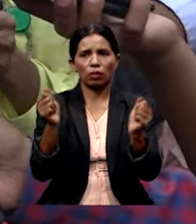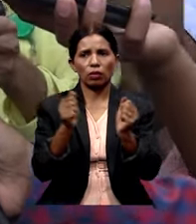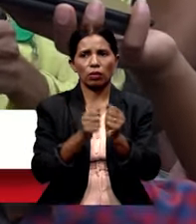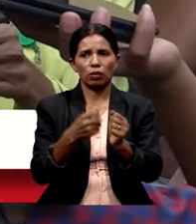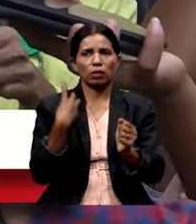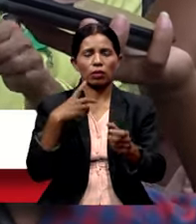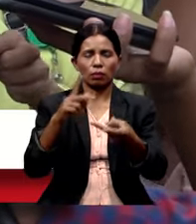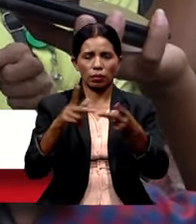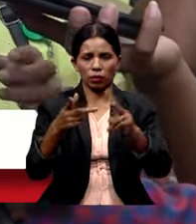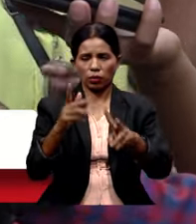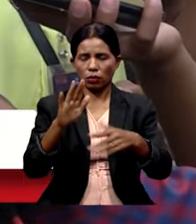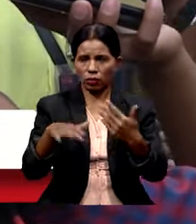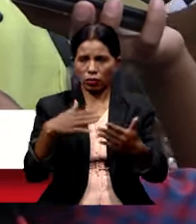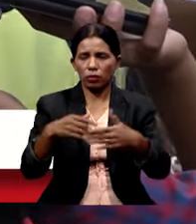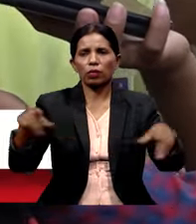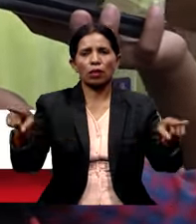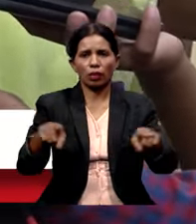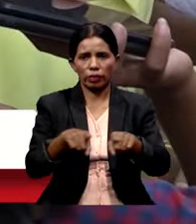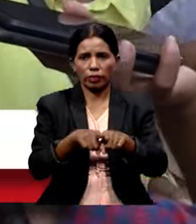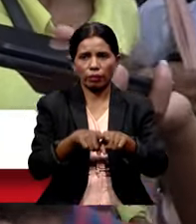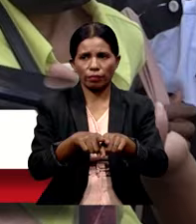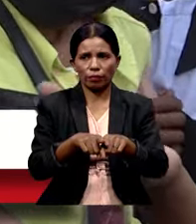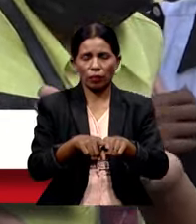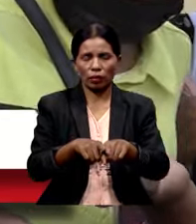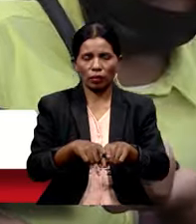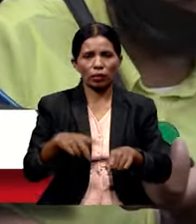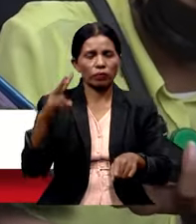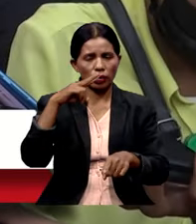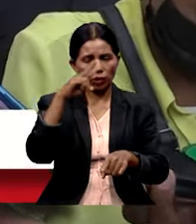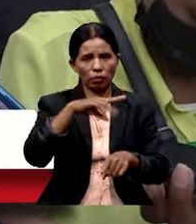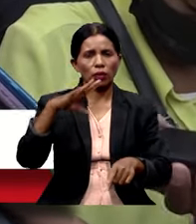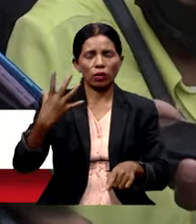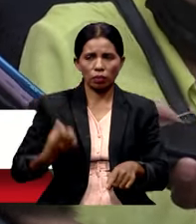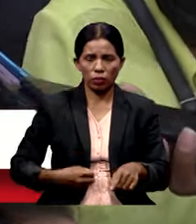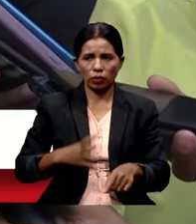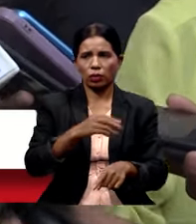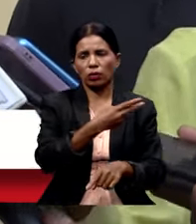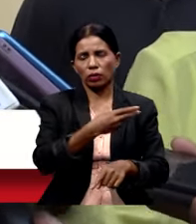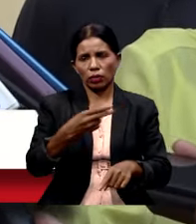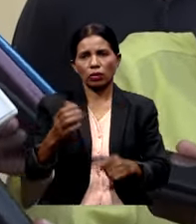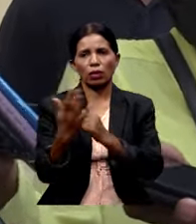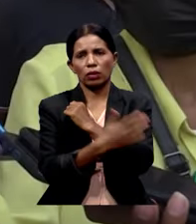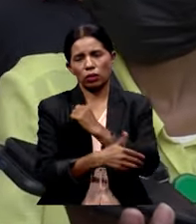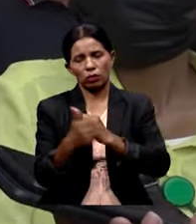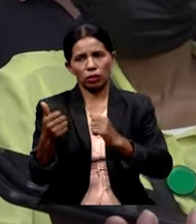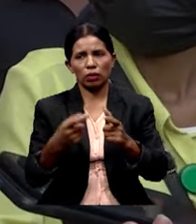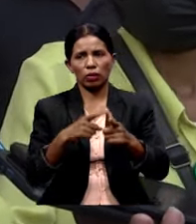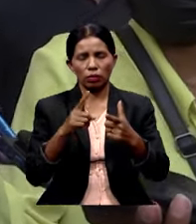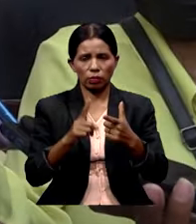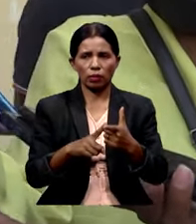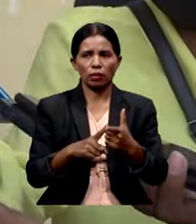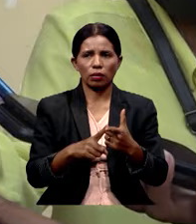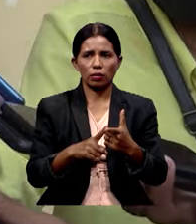o parceiro sira, a nessa Vietnã ou Camboja, na moça Indonésia ou na São Selo, e da parte da antiga